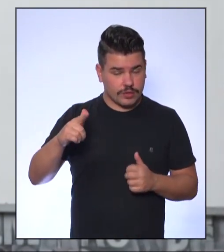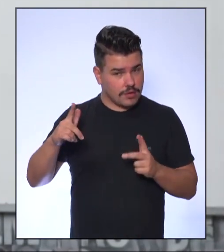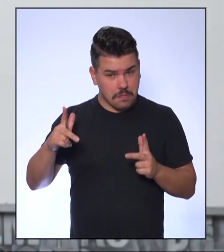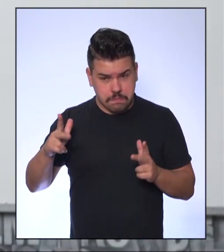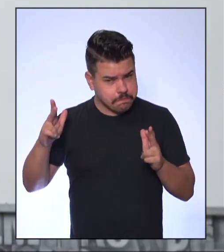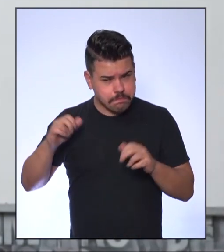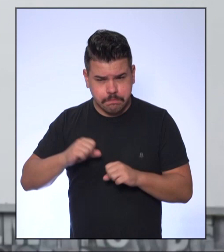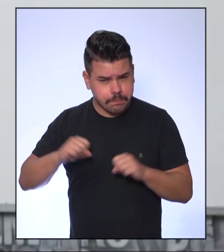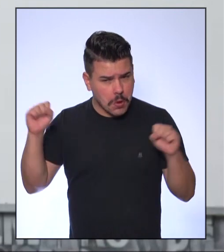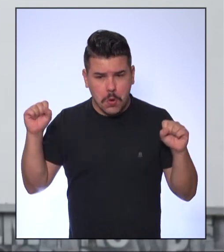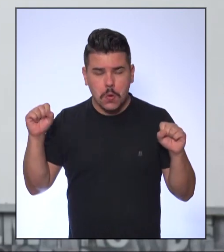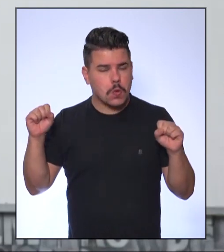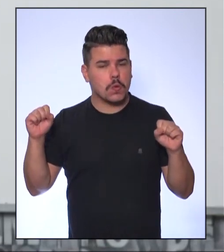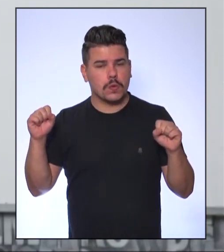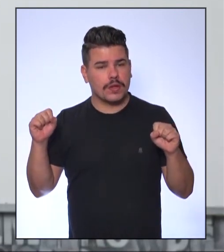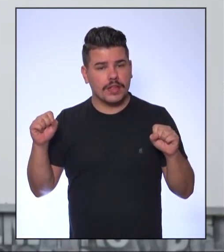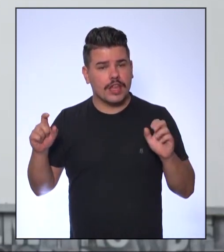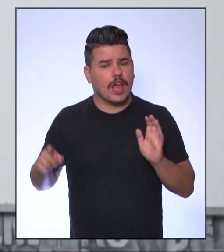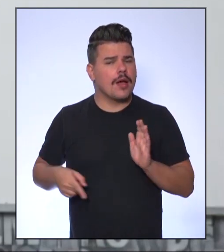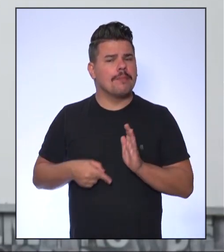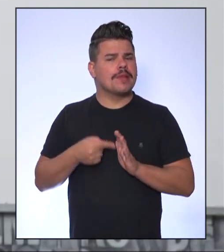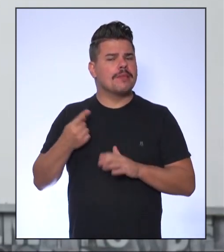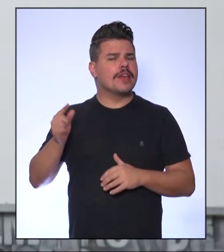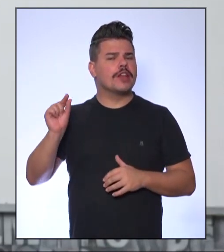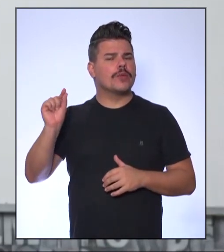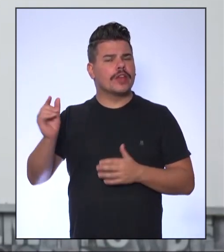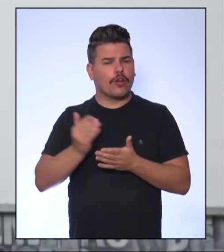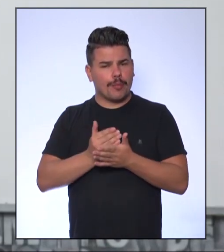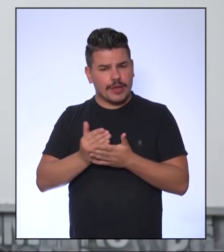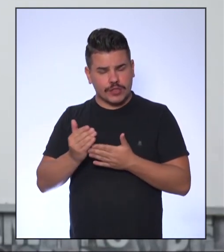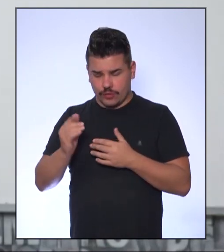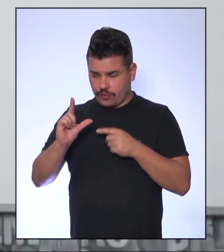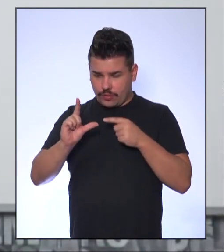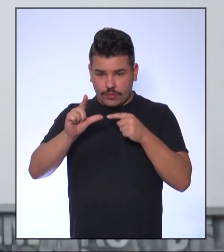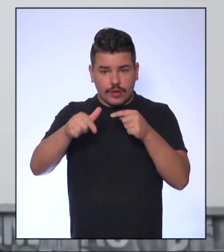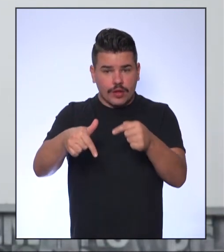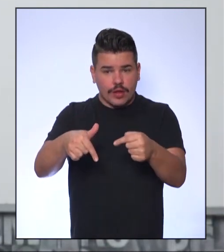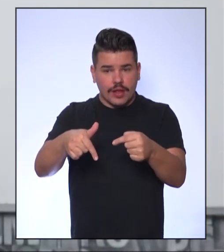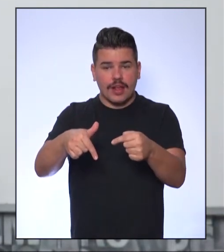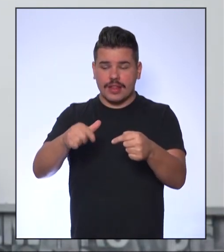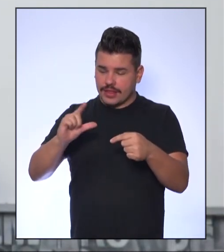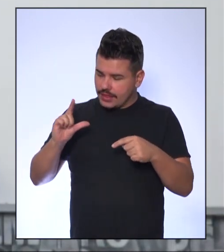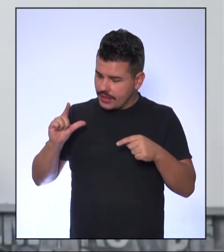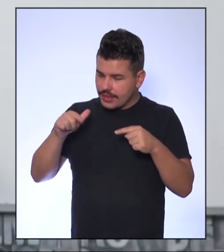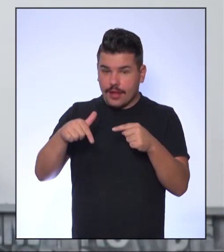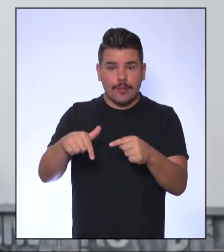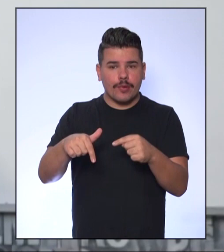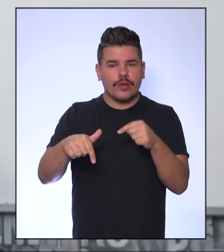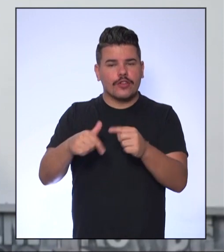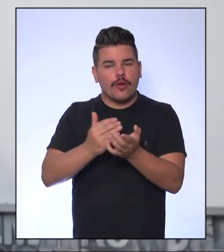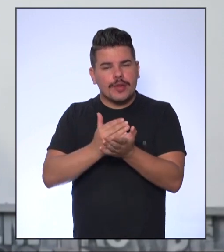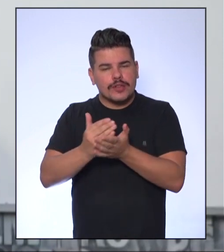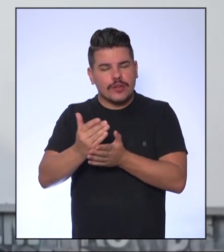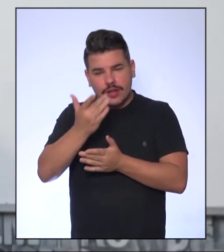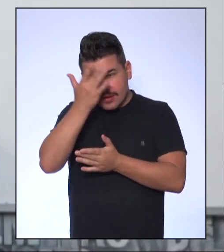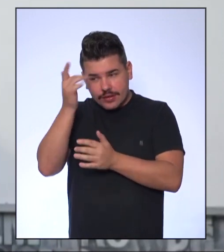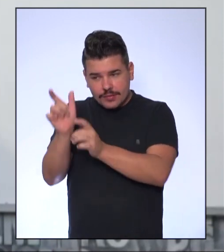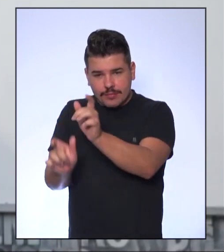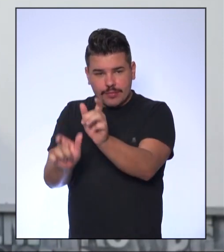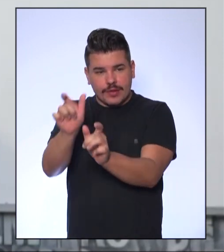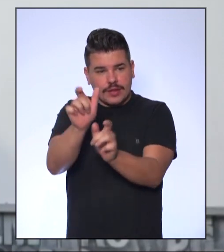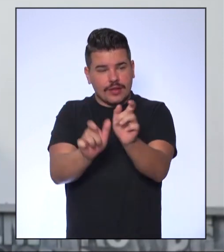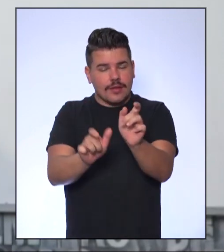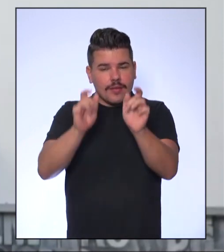delas, o pensamento. O pensamento vai mudar.